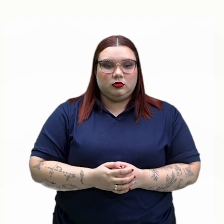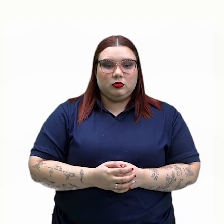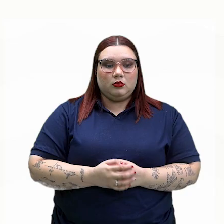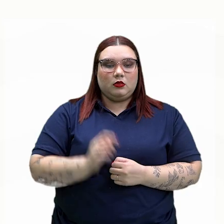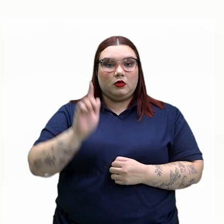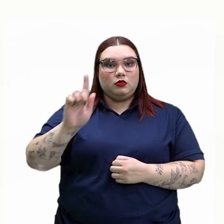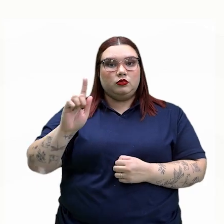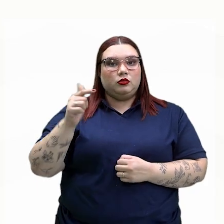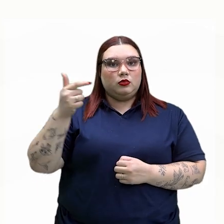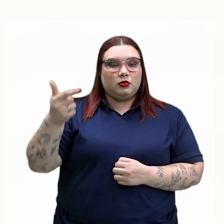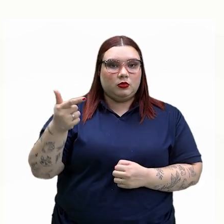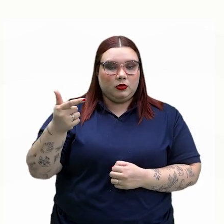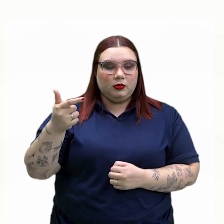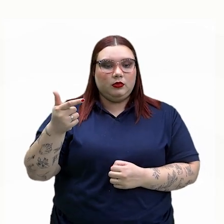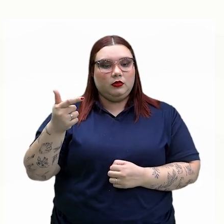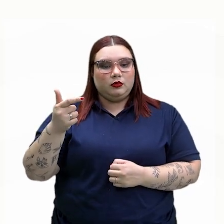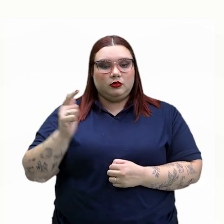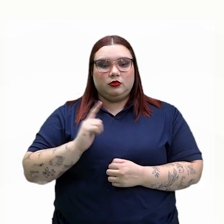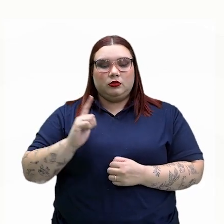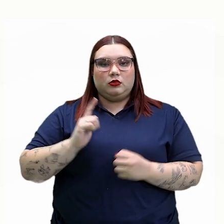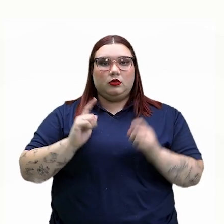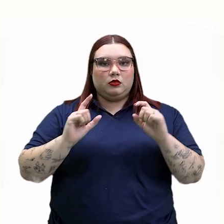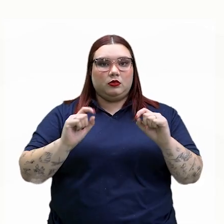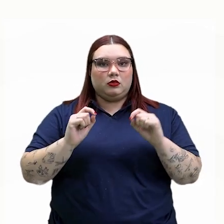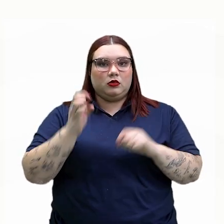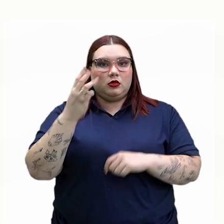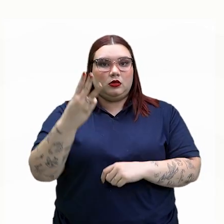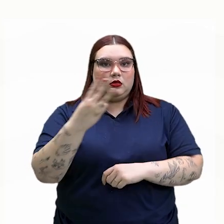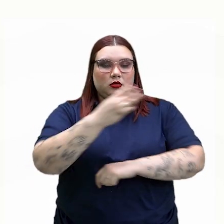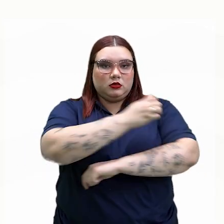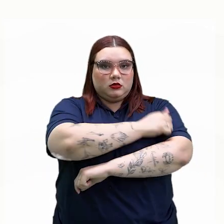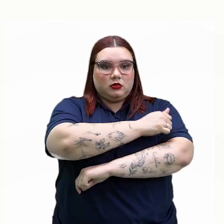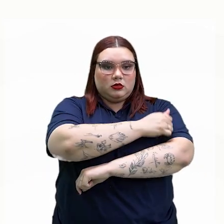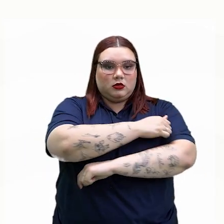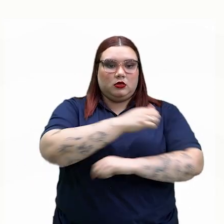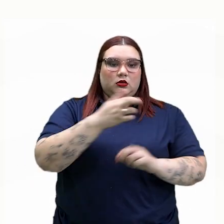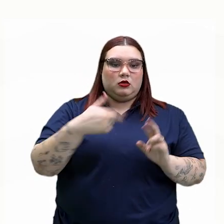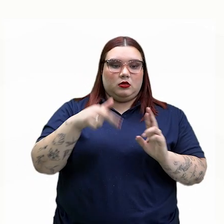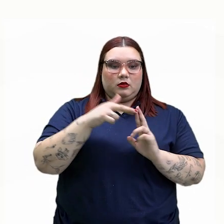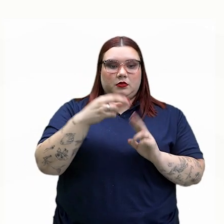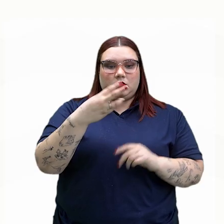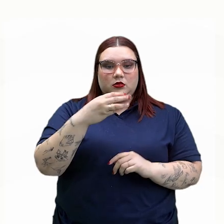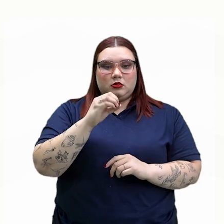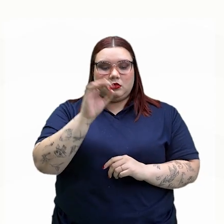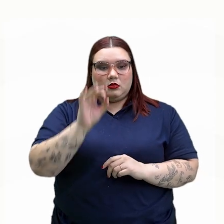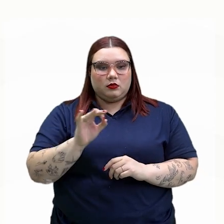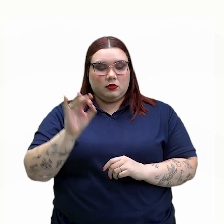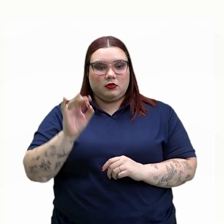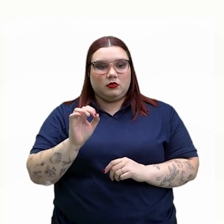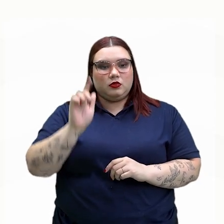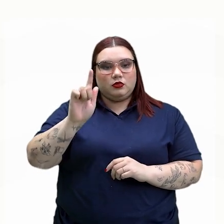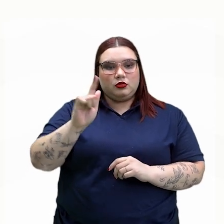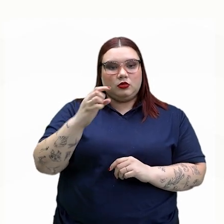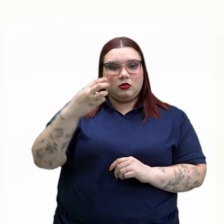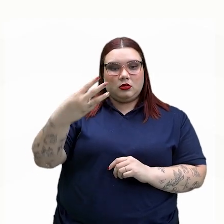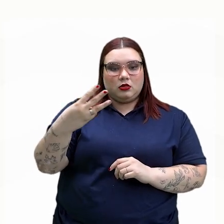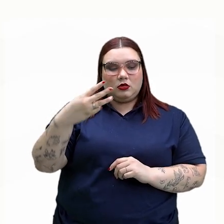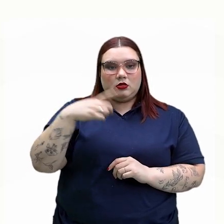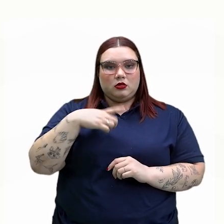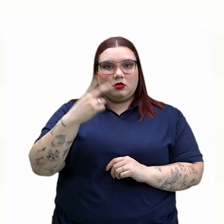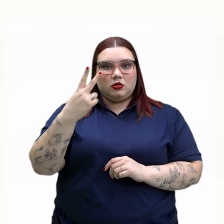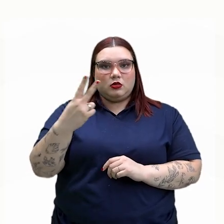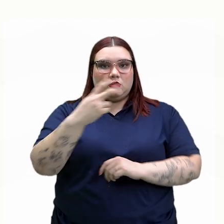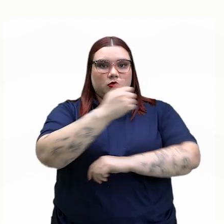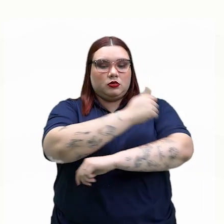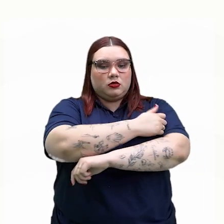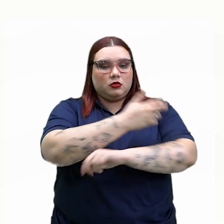O nosso G2 tem aqui, ó, 3 alunos, que corresponde a 30%. E o G3 tem